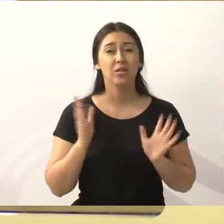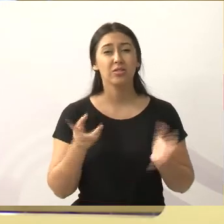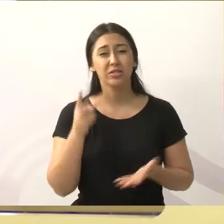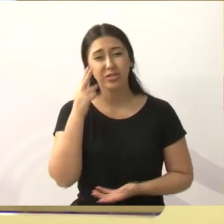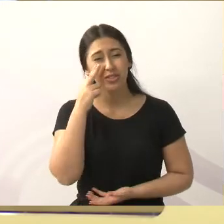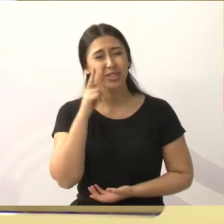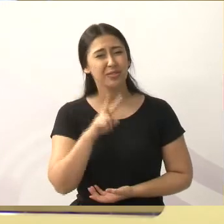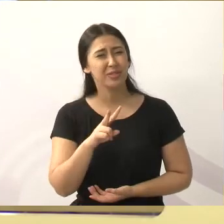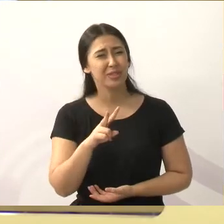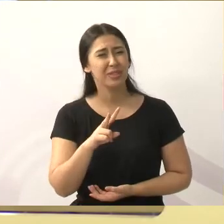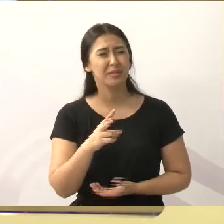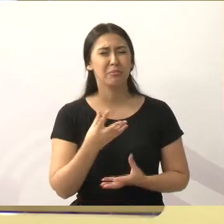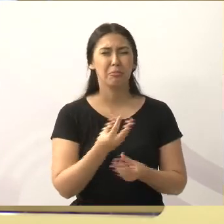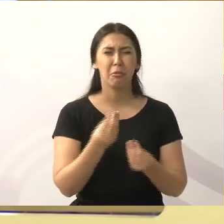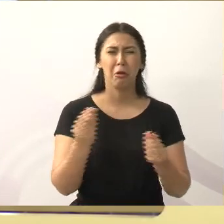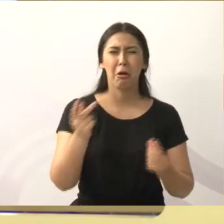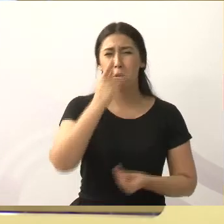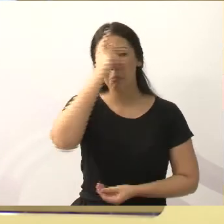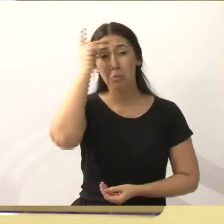vários velórios e várias mortes.